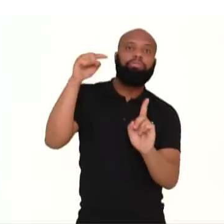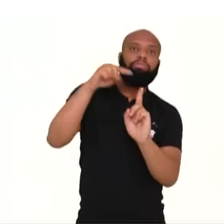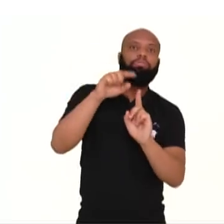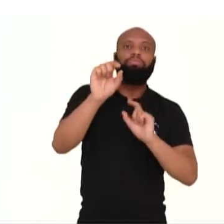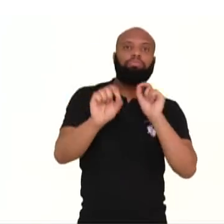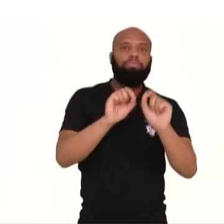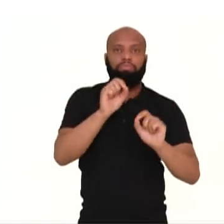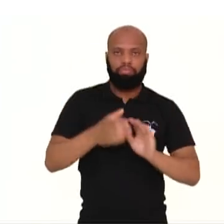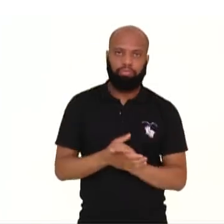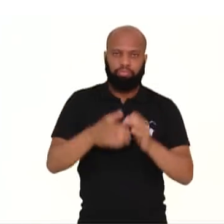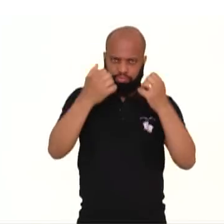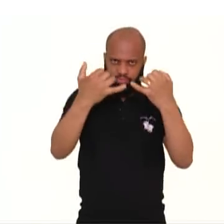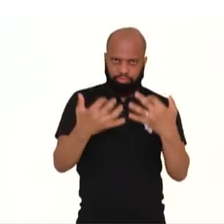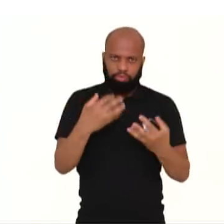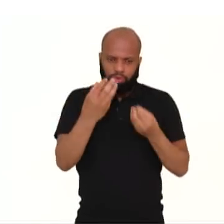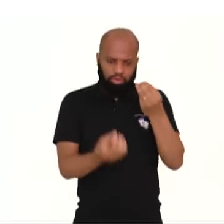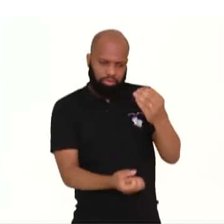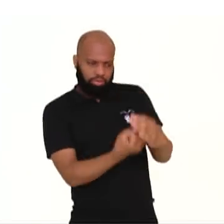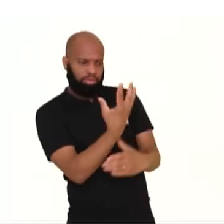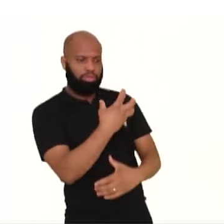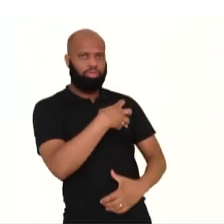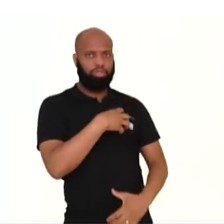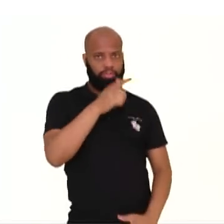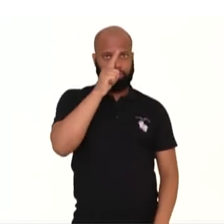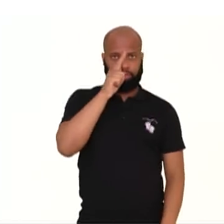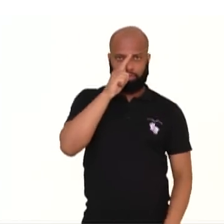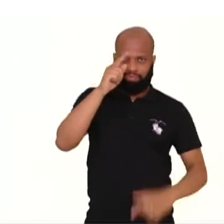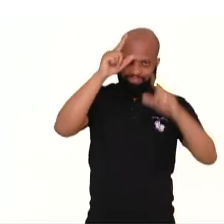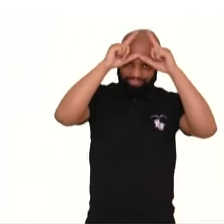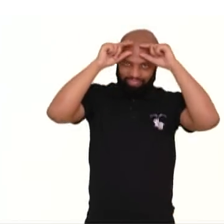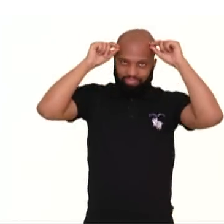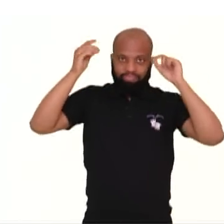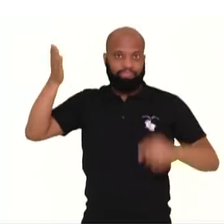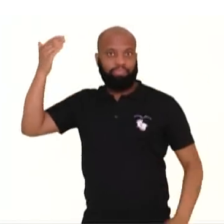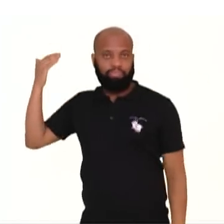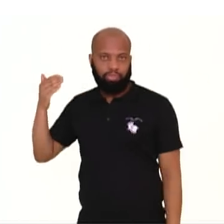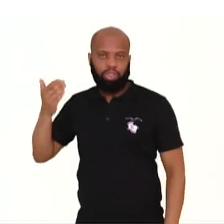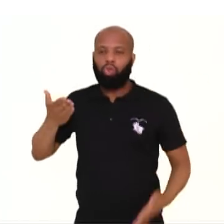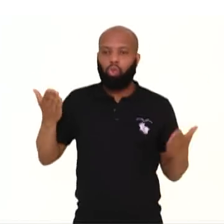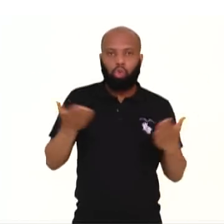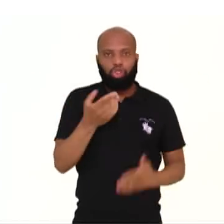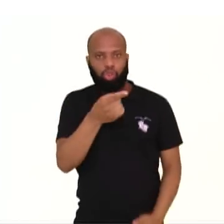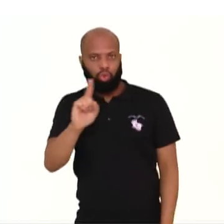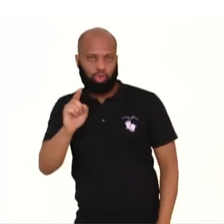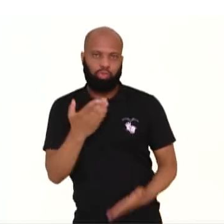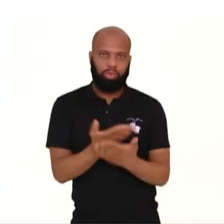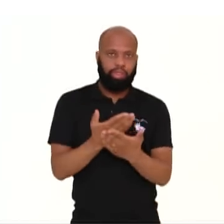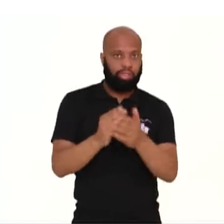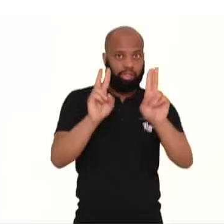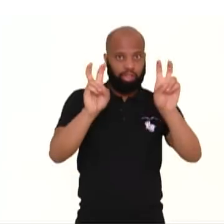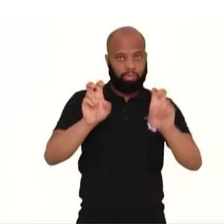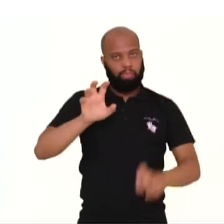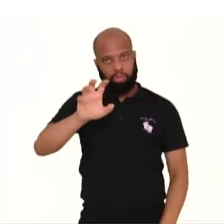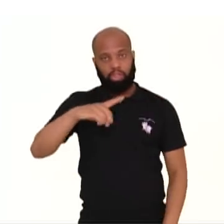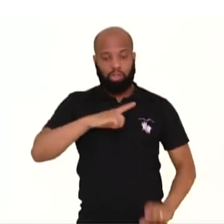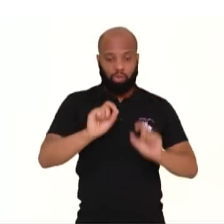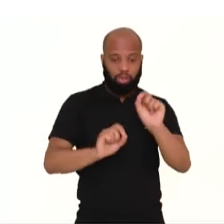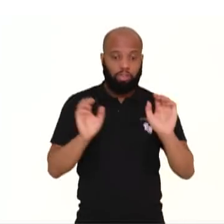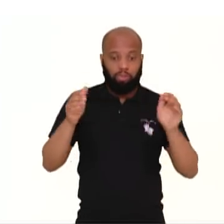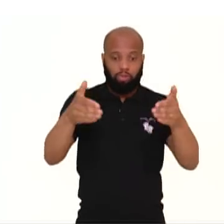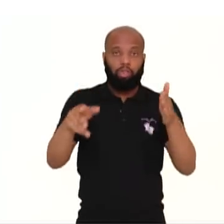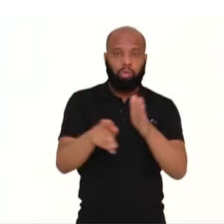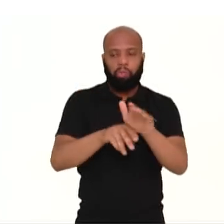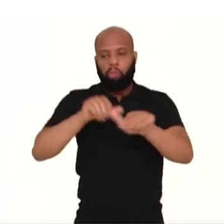serão explicar a formação da Grécia Antiga, essa é a nossa última aula sobre Grécia Antiga, com ênfase nas transformações